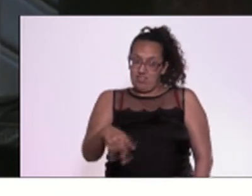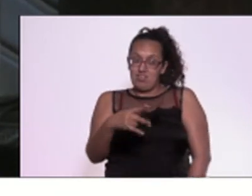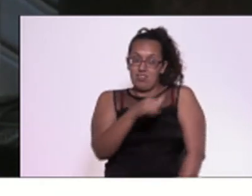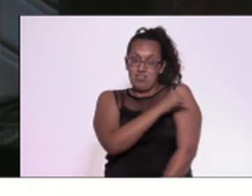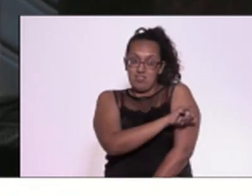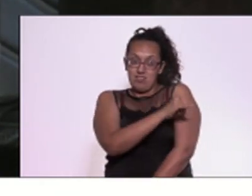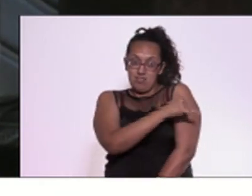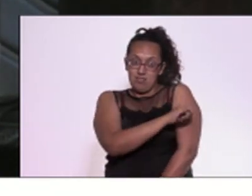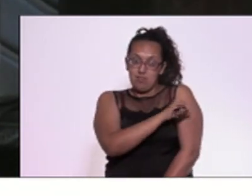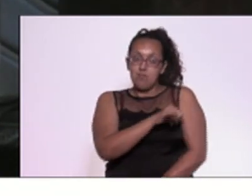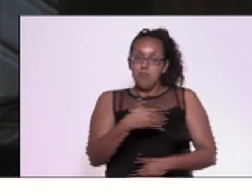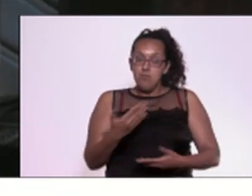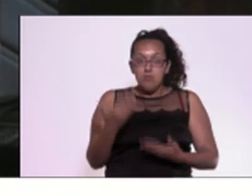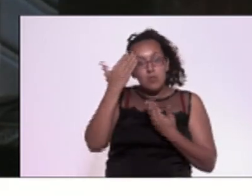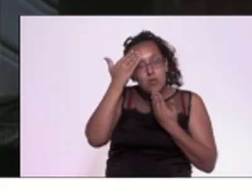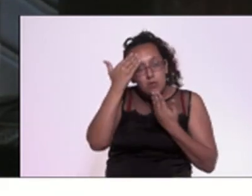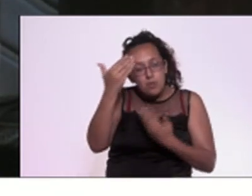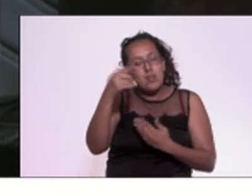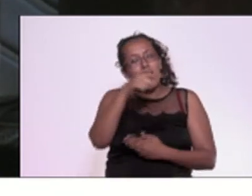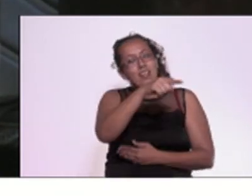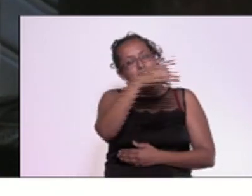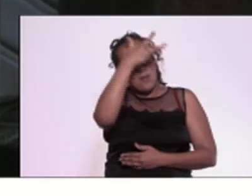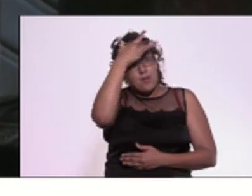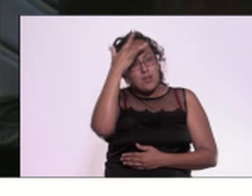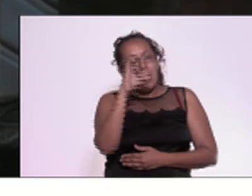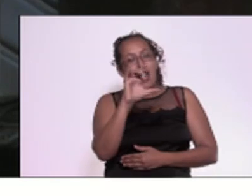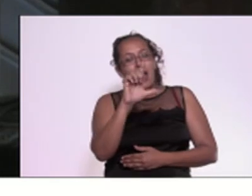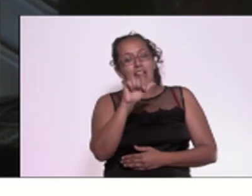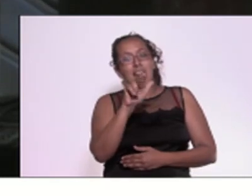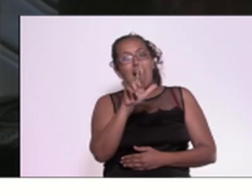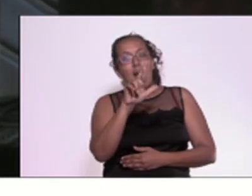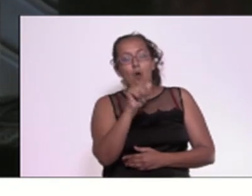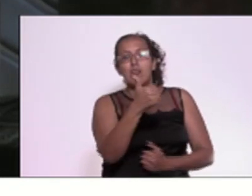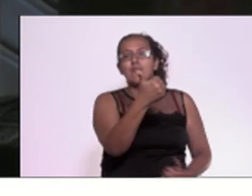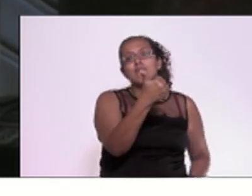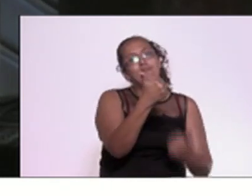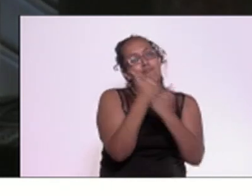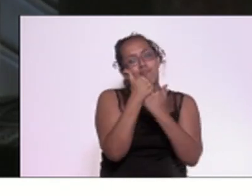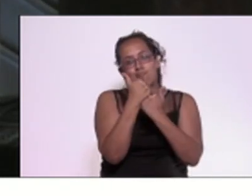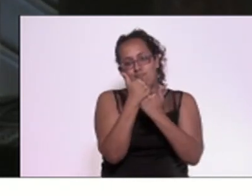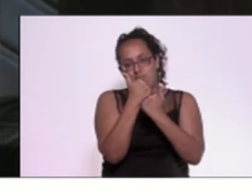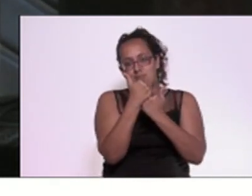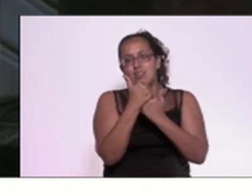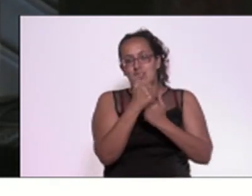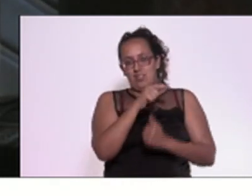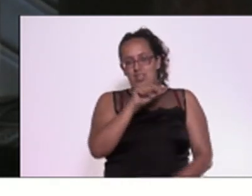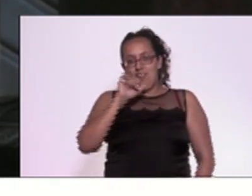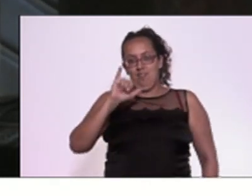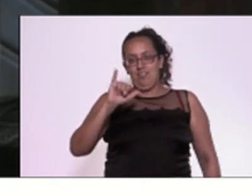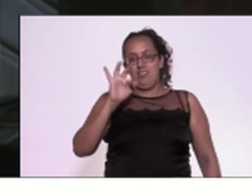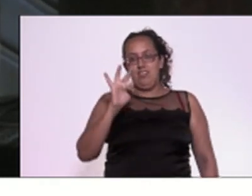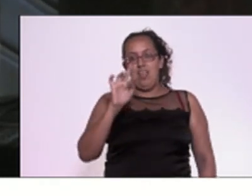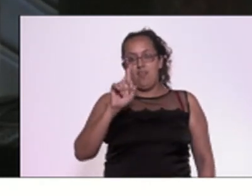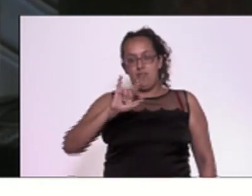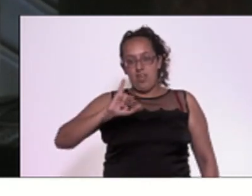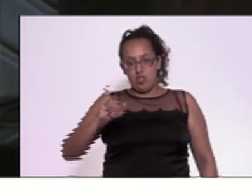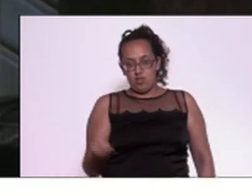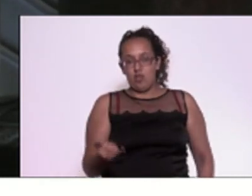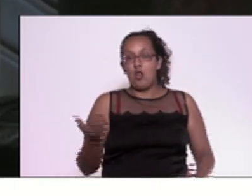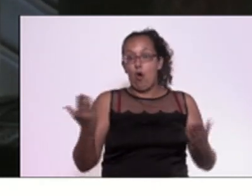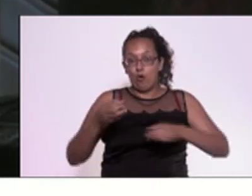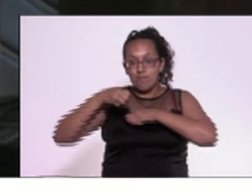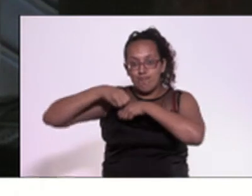Cine. Ver ele abrindo agora dessa maneira, com a importância toda que ele sempre teve. E, enfim, a única coisa a lamentar é que não existem mais